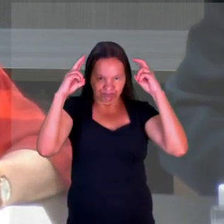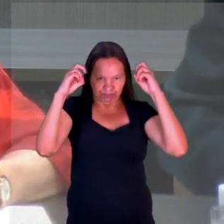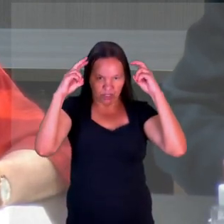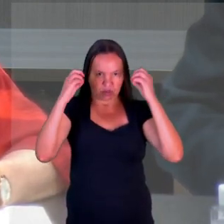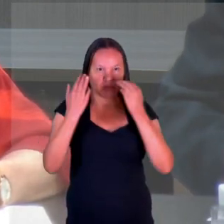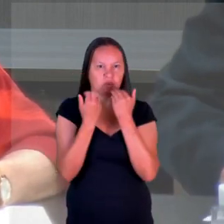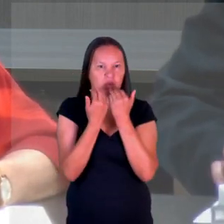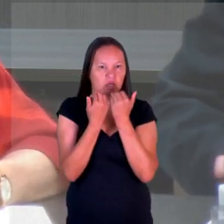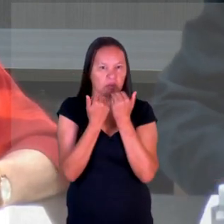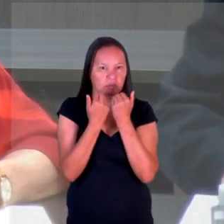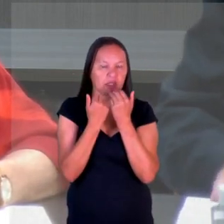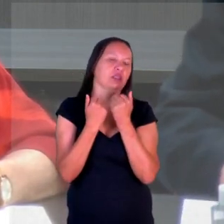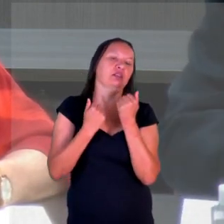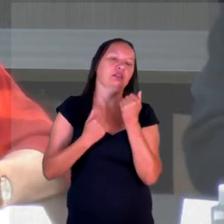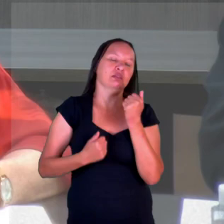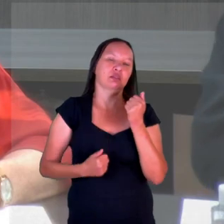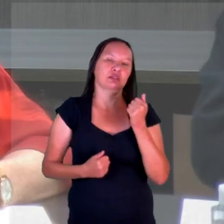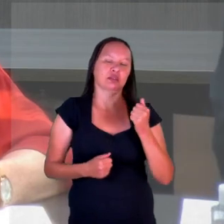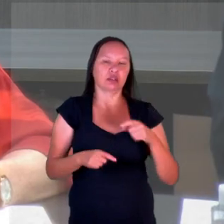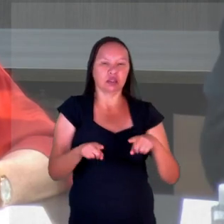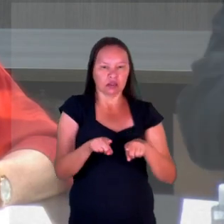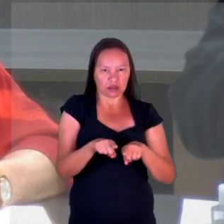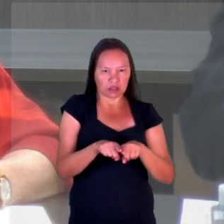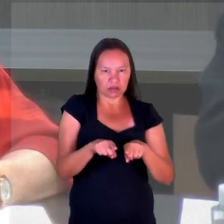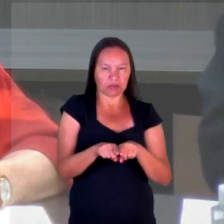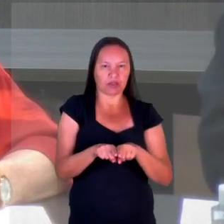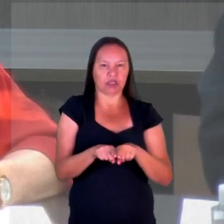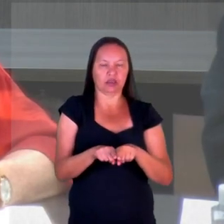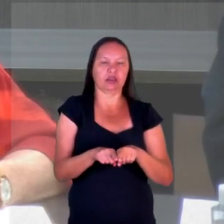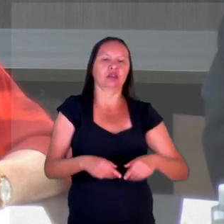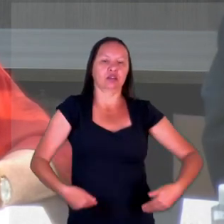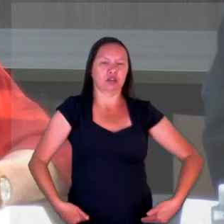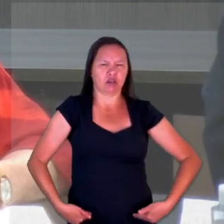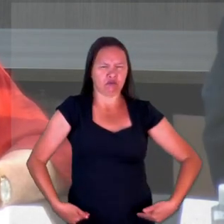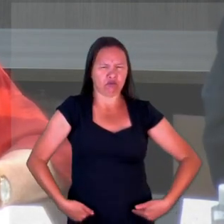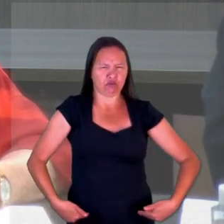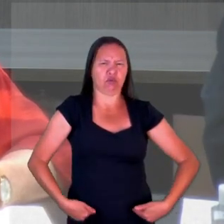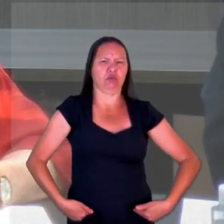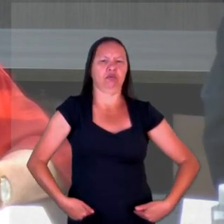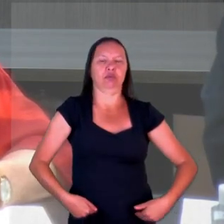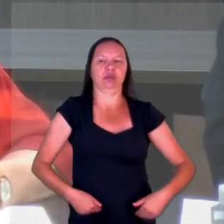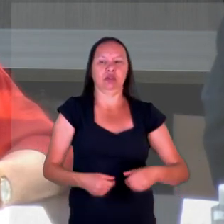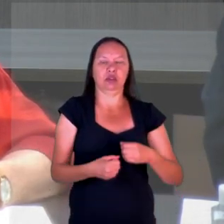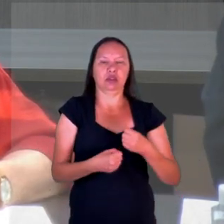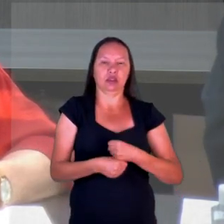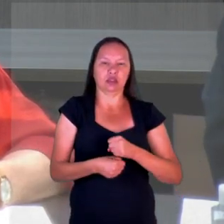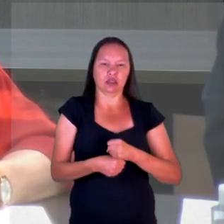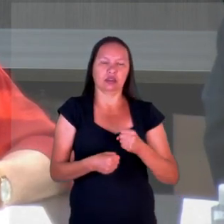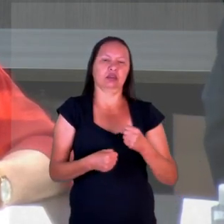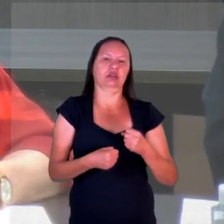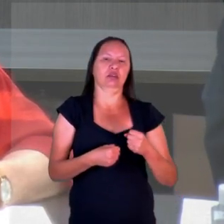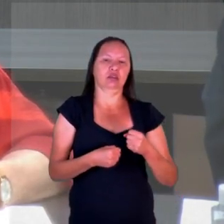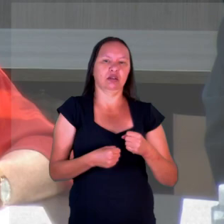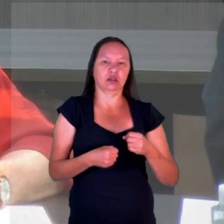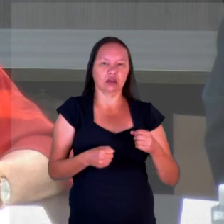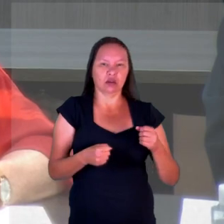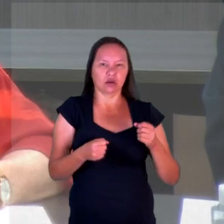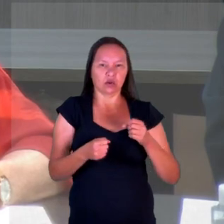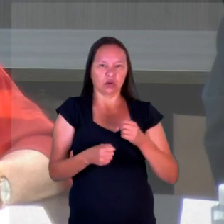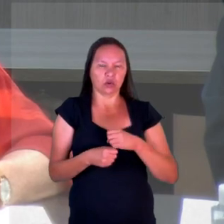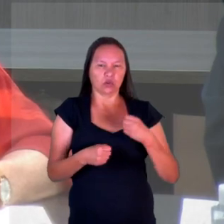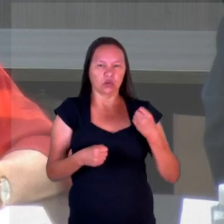e Nutrição e ao mes mesmo tempo da Fome essa data corresponde ao Dia Mundial da